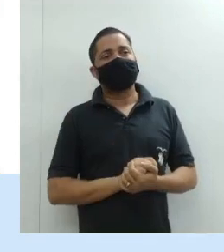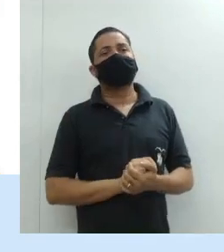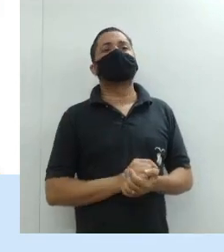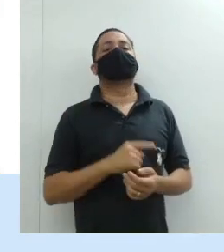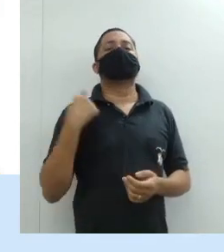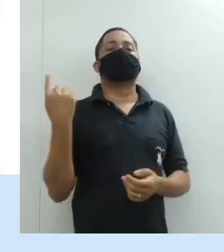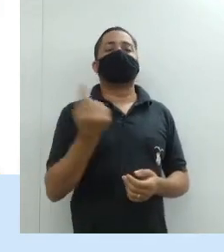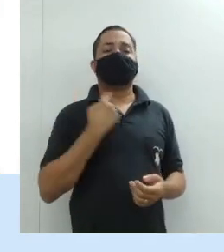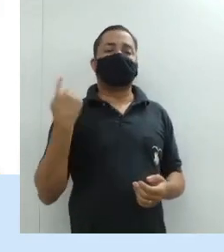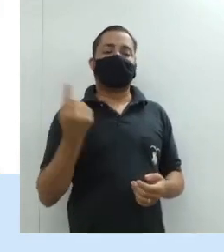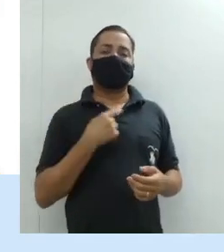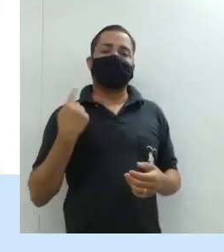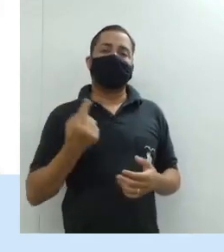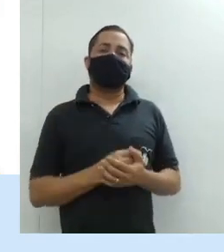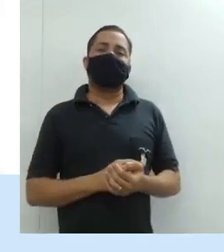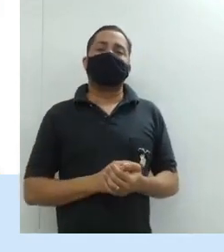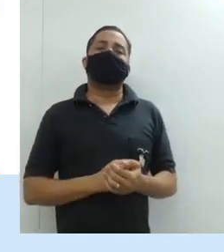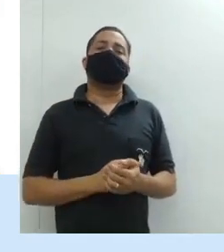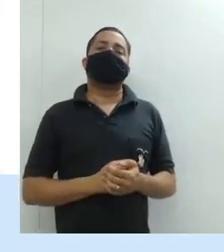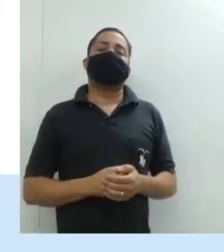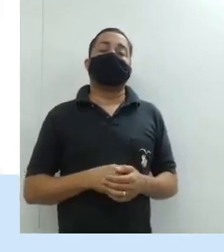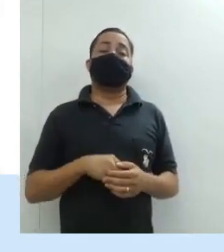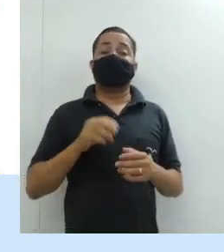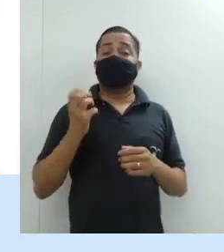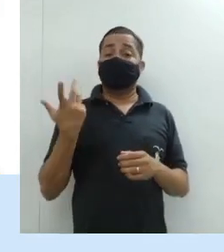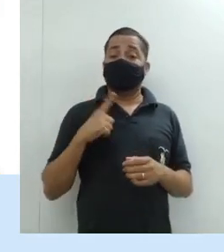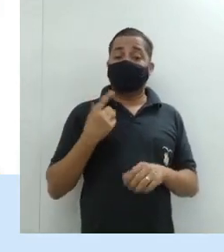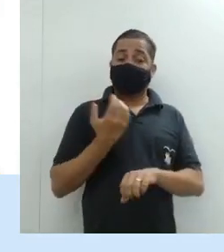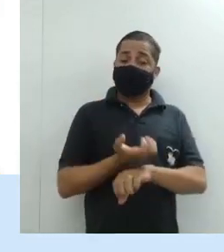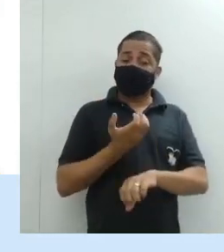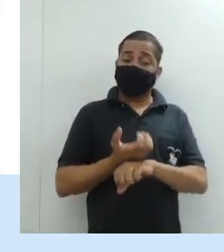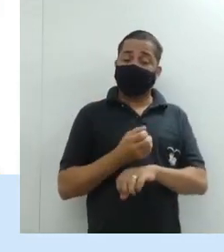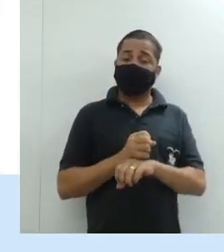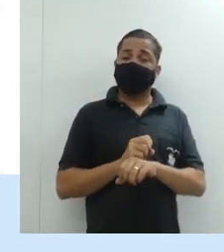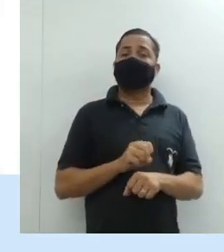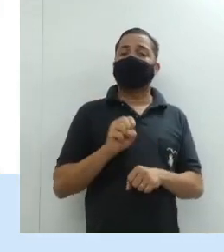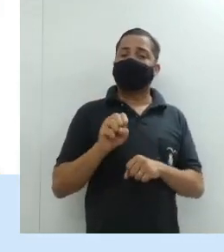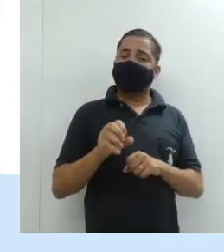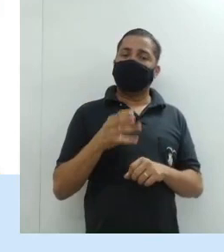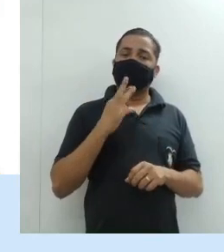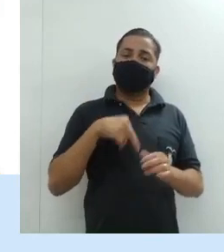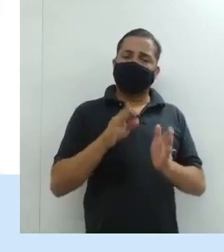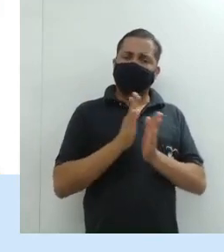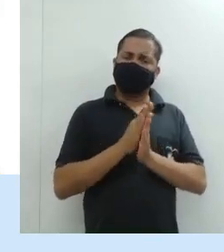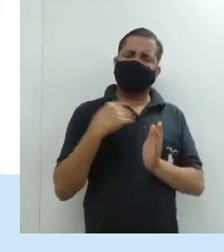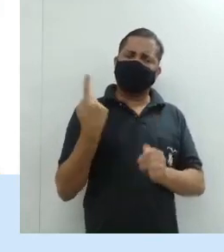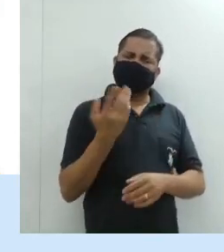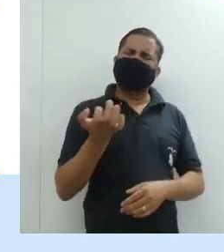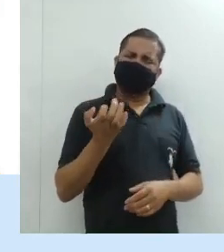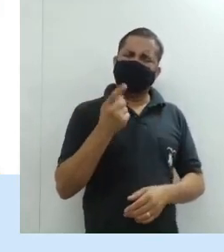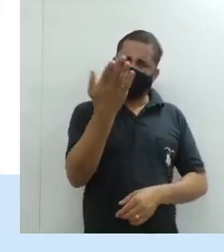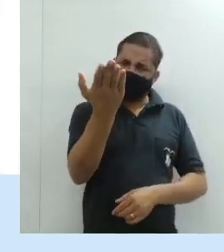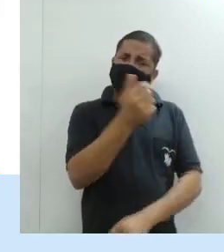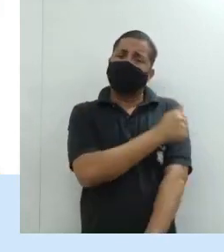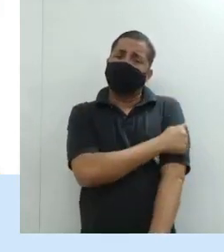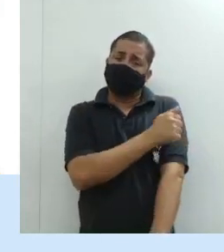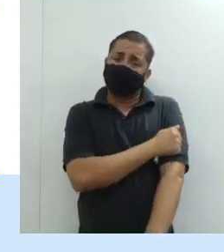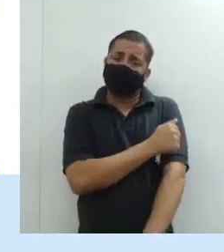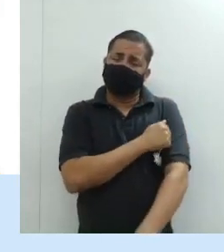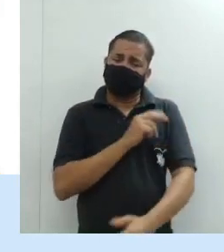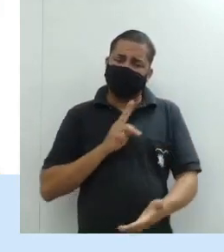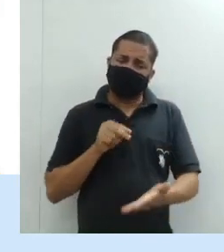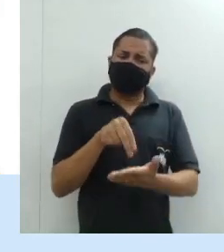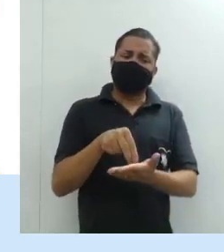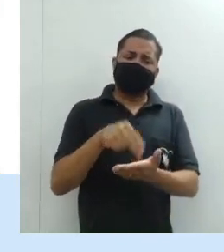nós, aqui do nosso componente ensino religioso, nós queremos que vocês, estudantes, tomem uma atitude filosófica diante